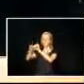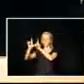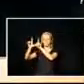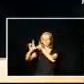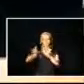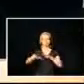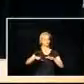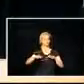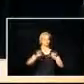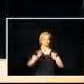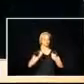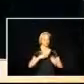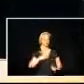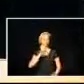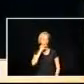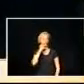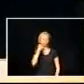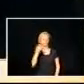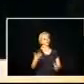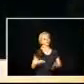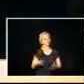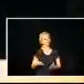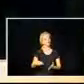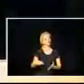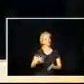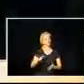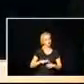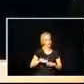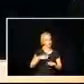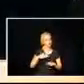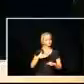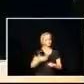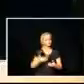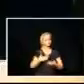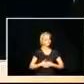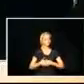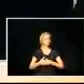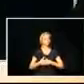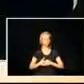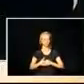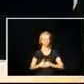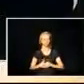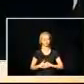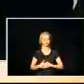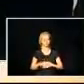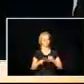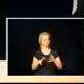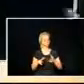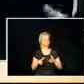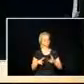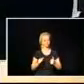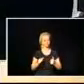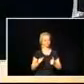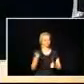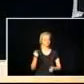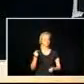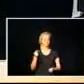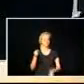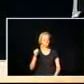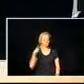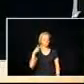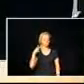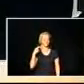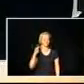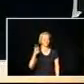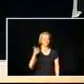ao agradecimento às comissões de Justiça e Redação, de Finanças, Servidor Público, vereador Bilili,